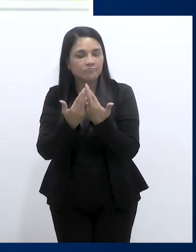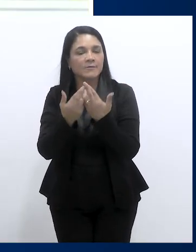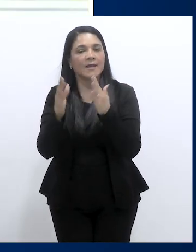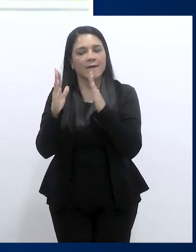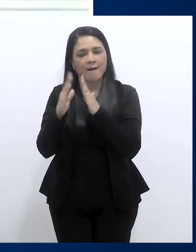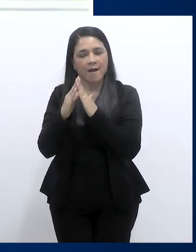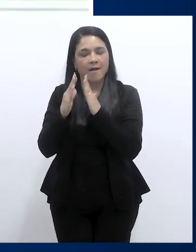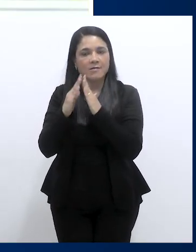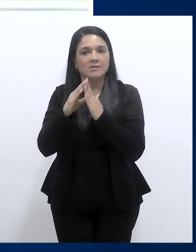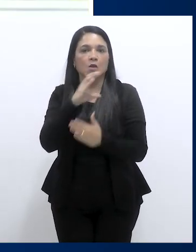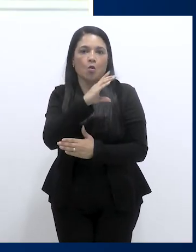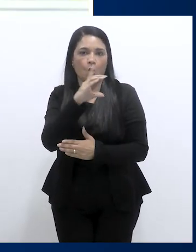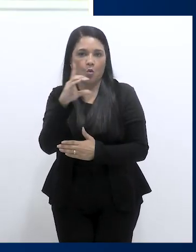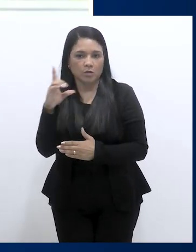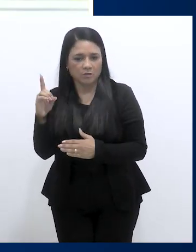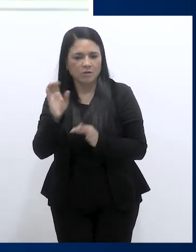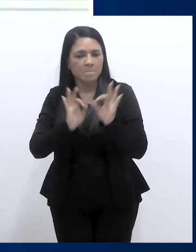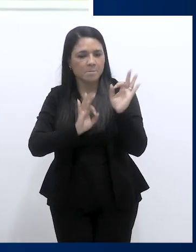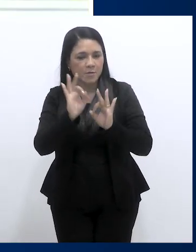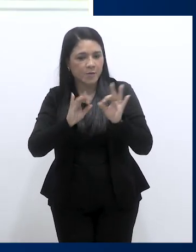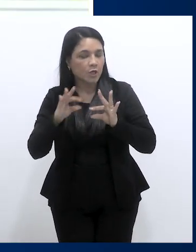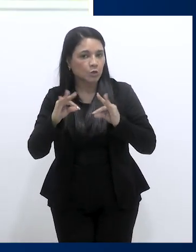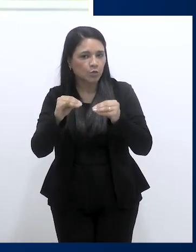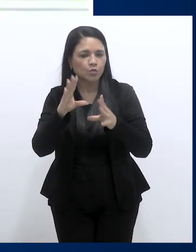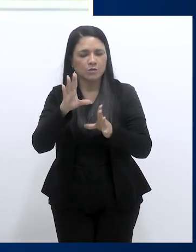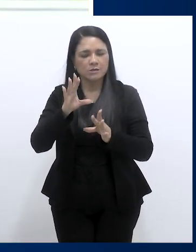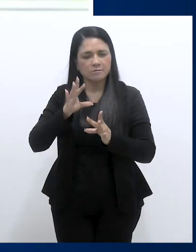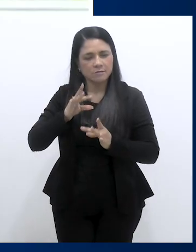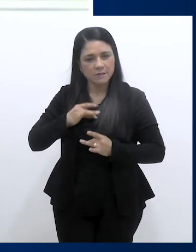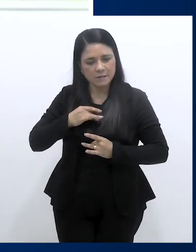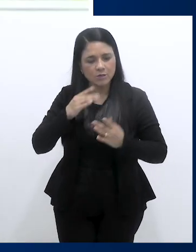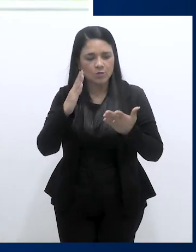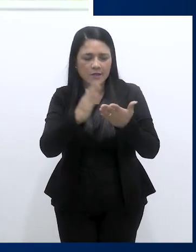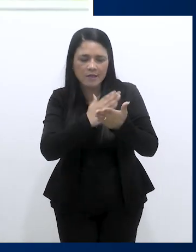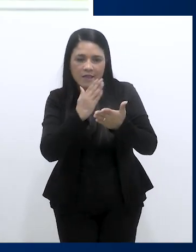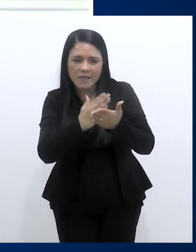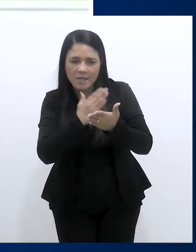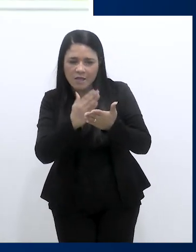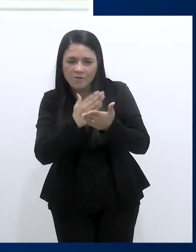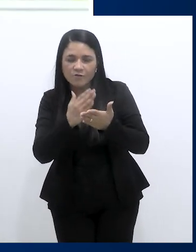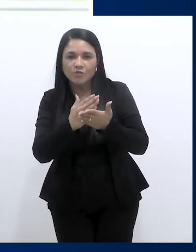e ela vai preparar tudo e com a inspiração do livro,